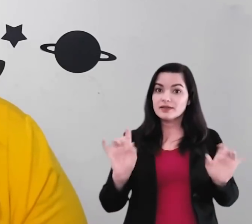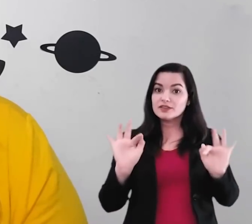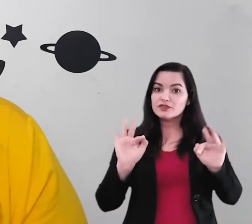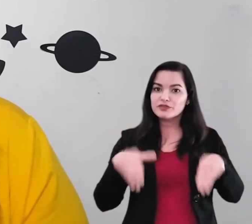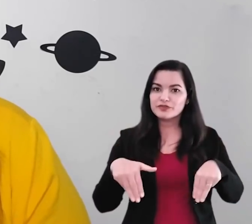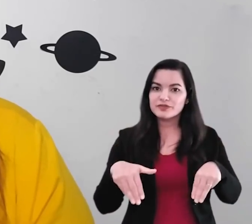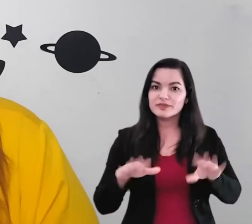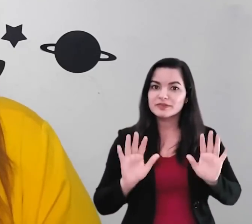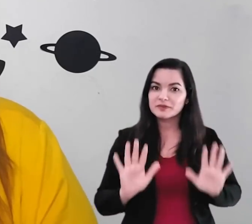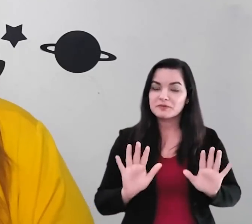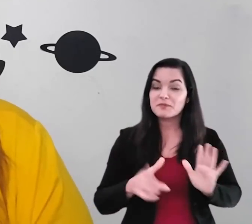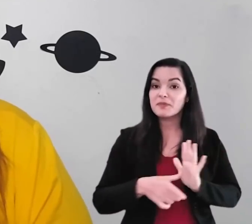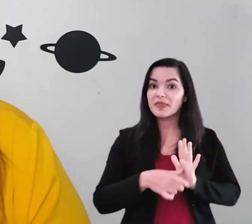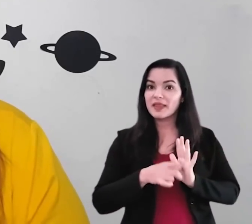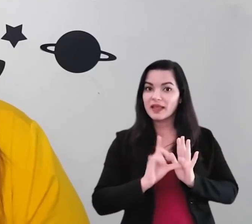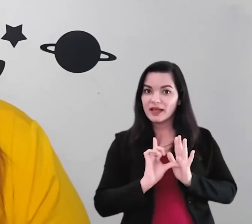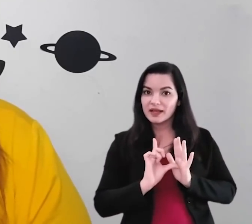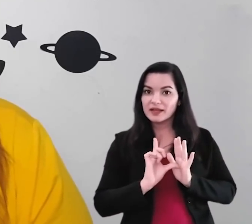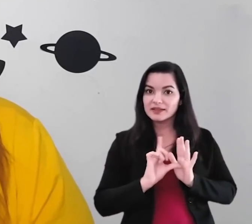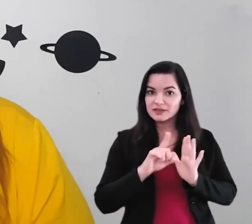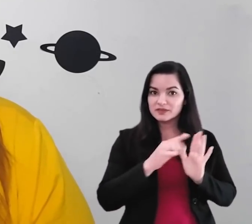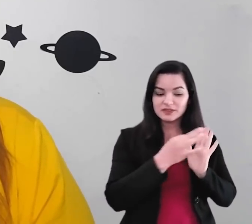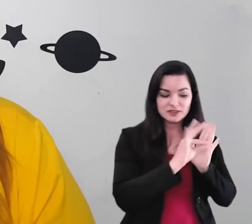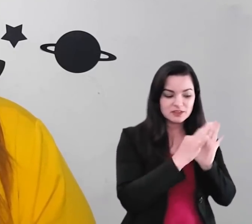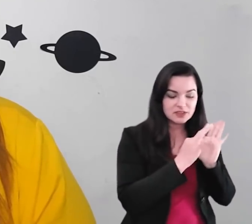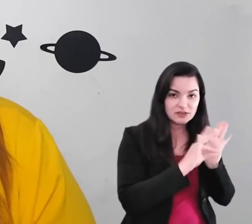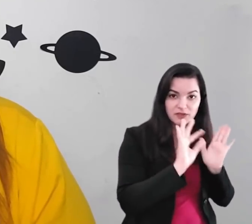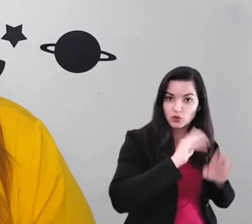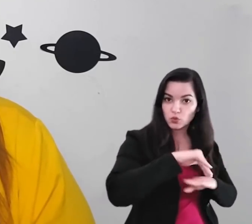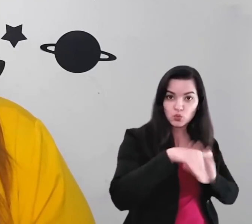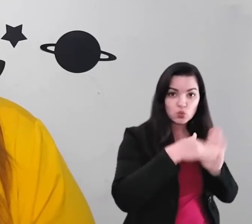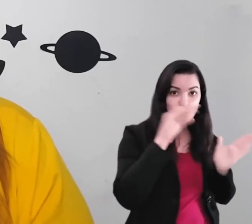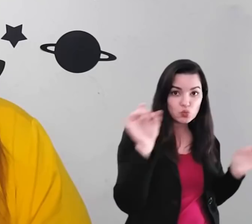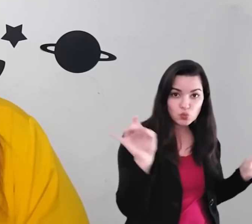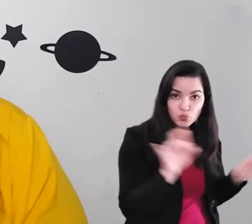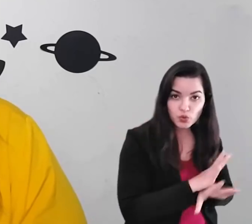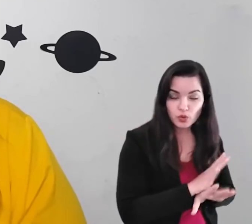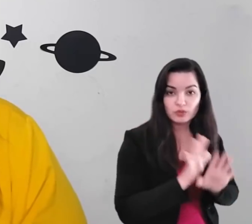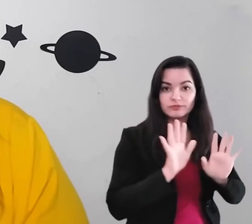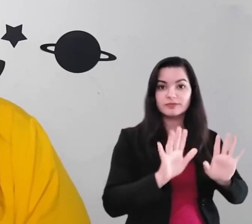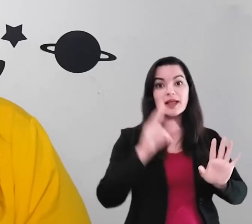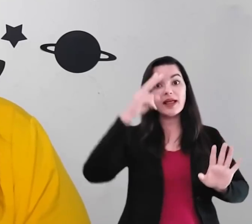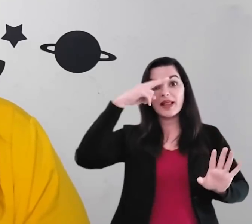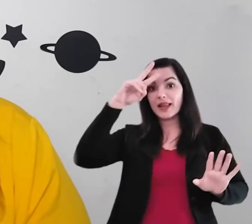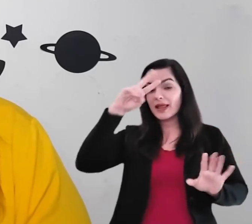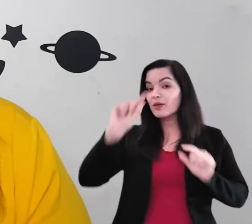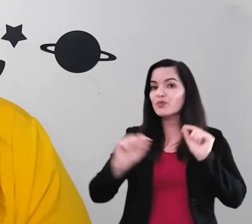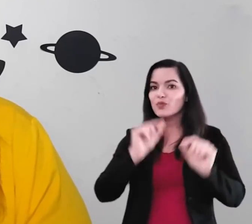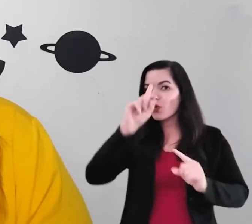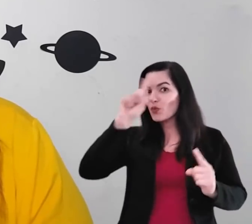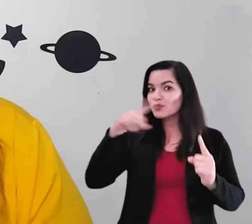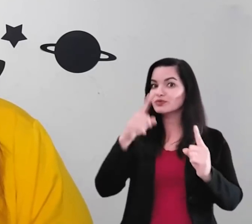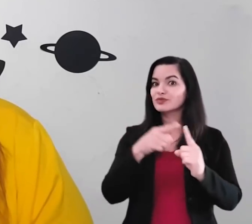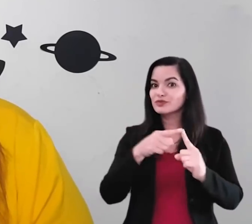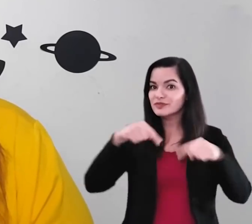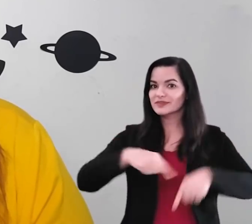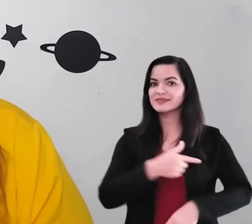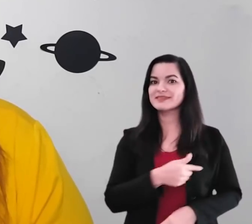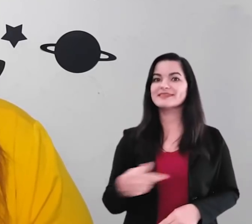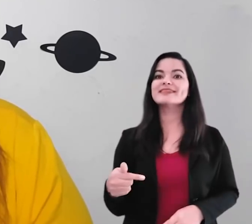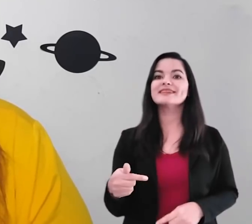você completar esse seu registro, vamos lembrar da nossa missão da semana, a